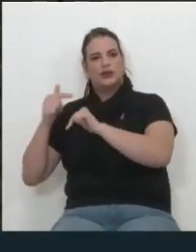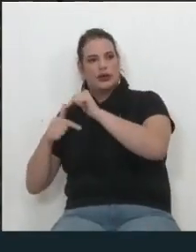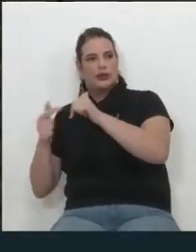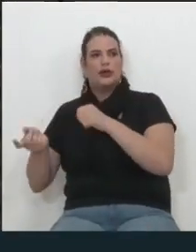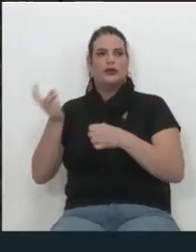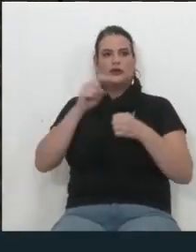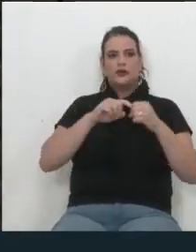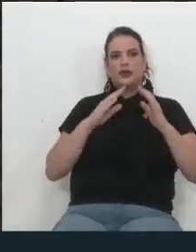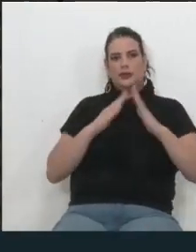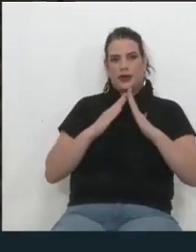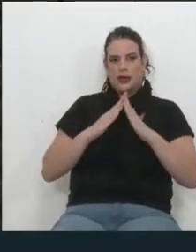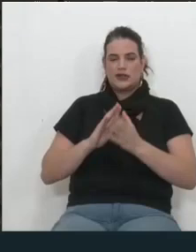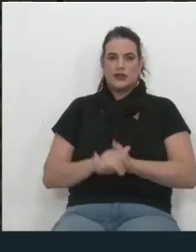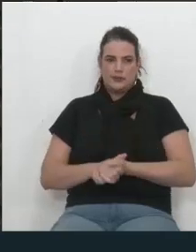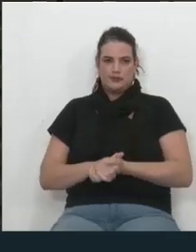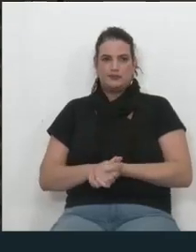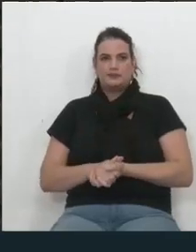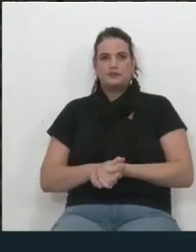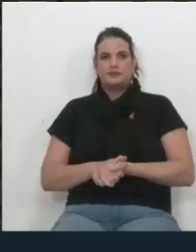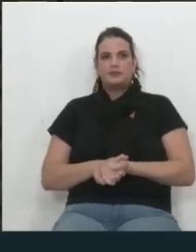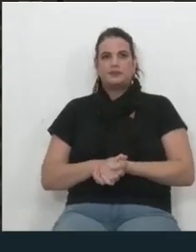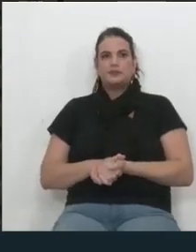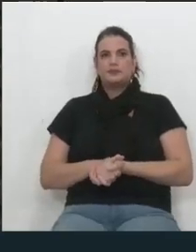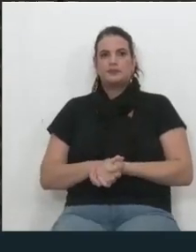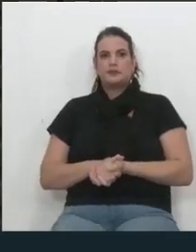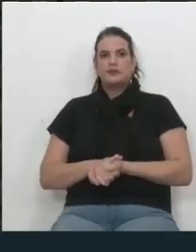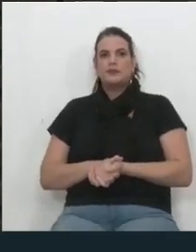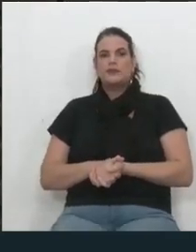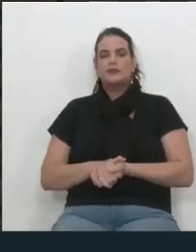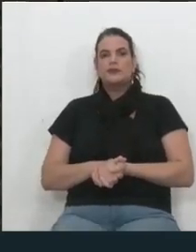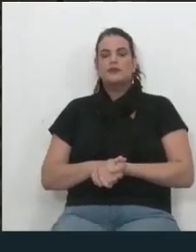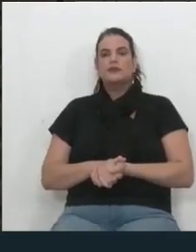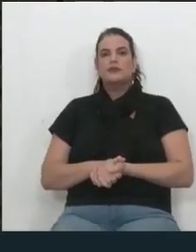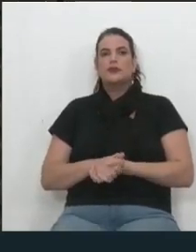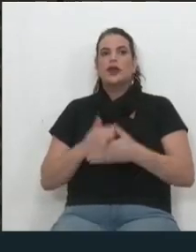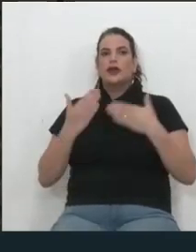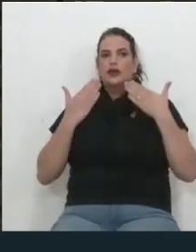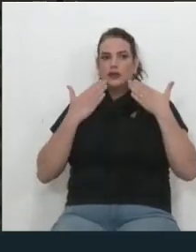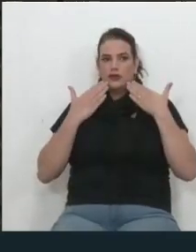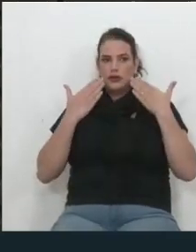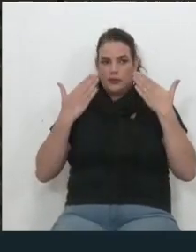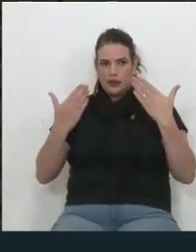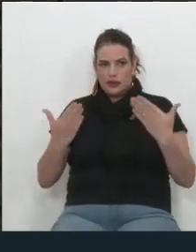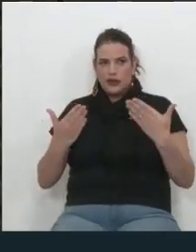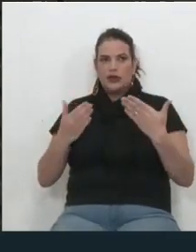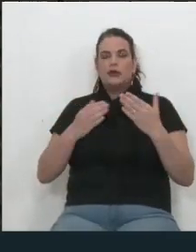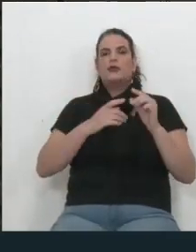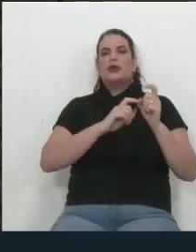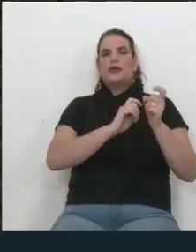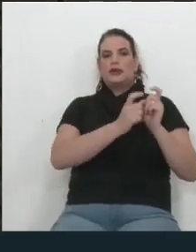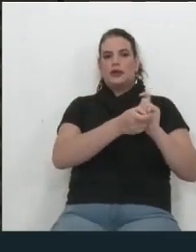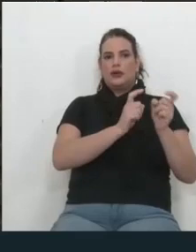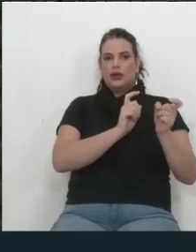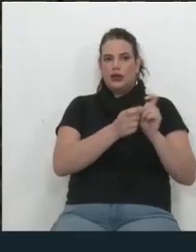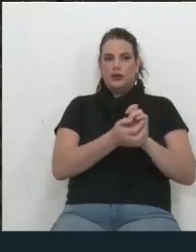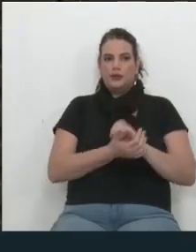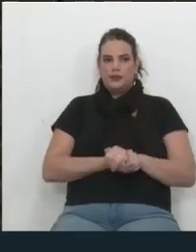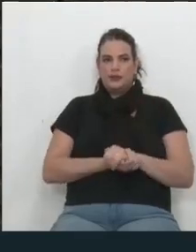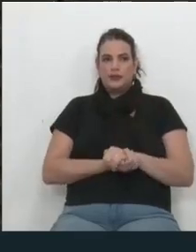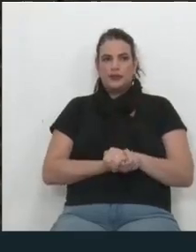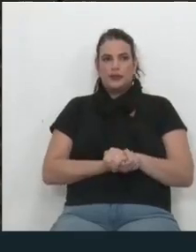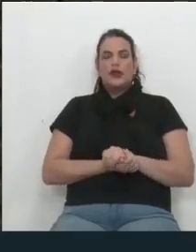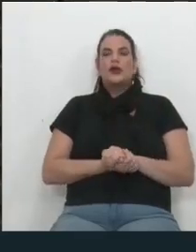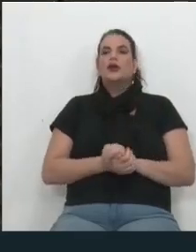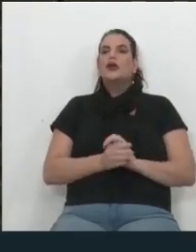e depois voltar para casa. Enfim, apresentamos essa reunião. De pronto,